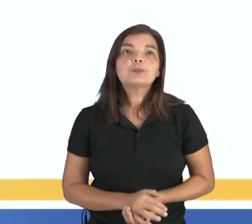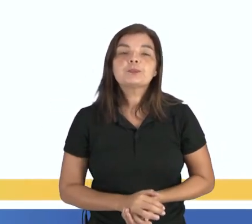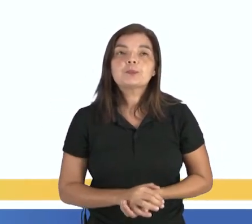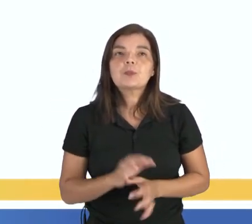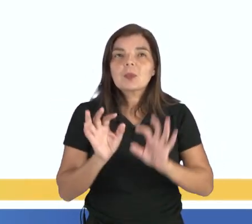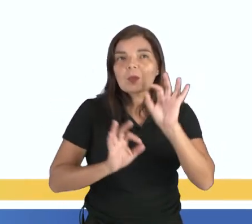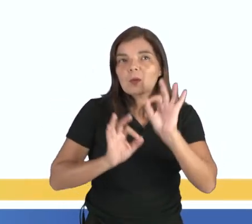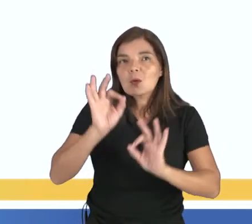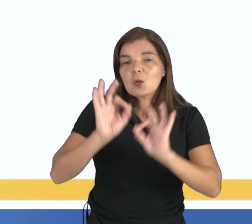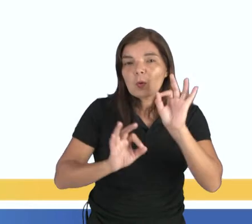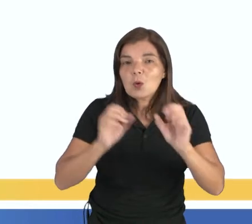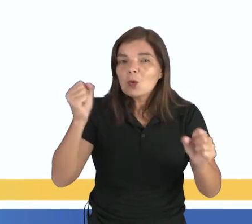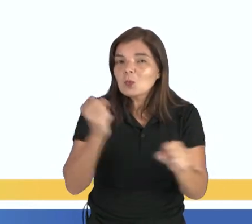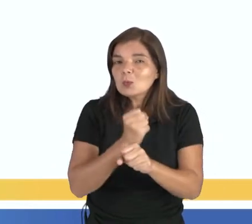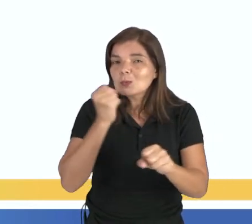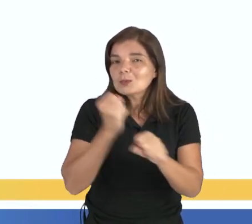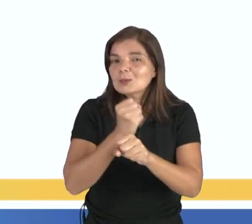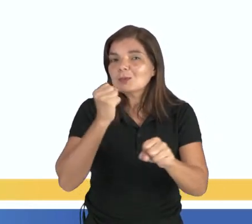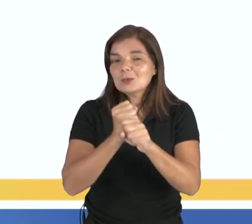construiu-se uma igreja.